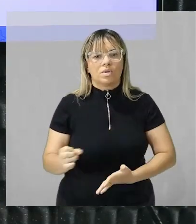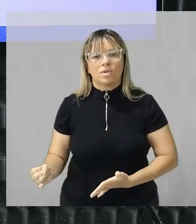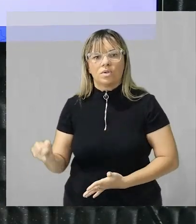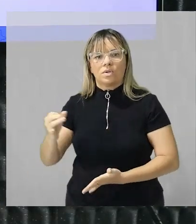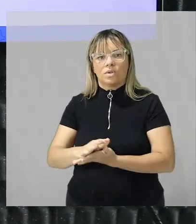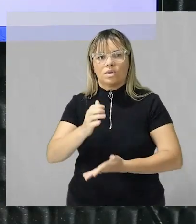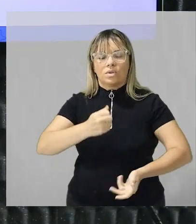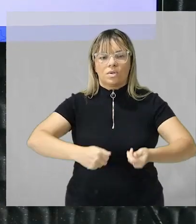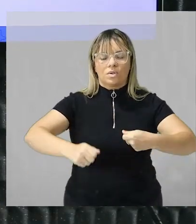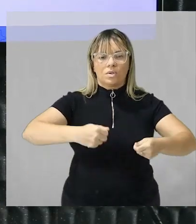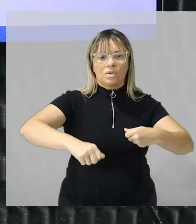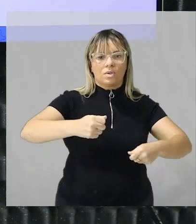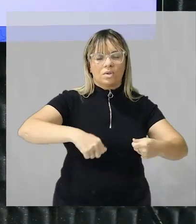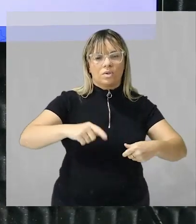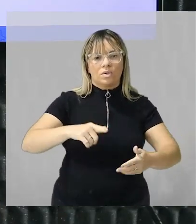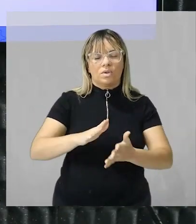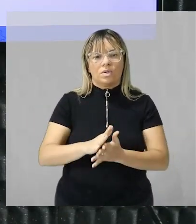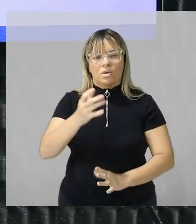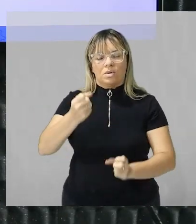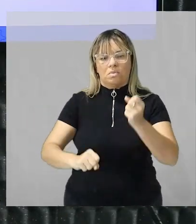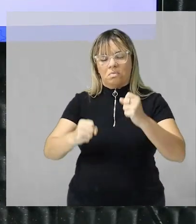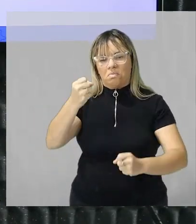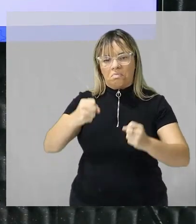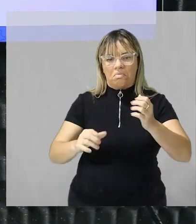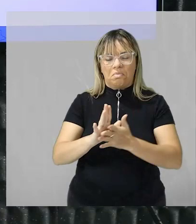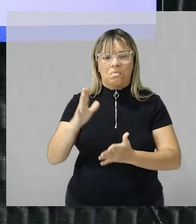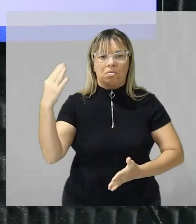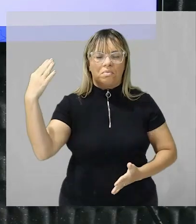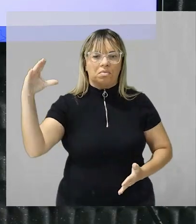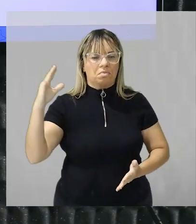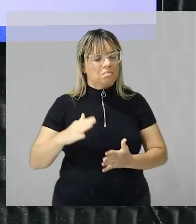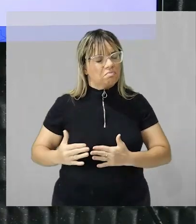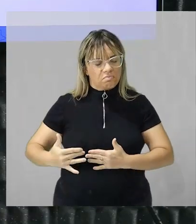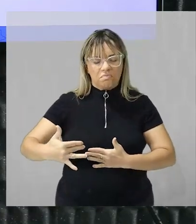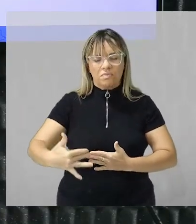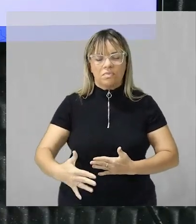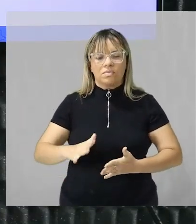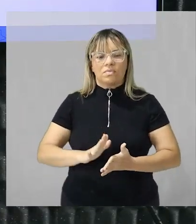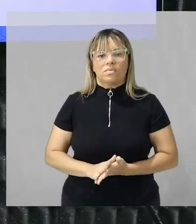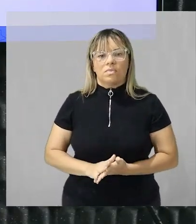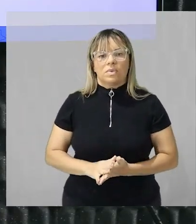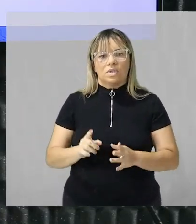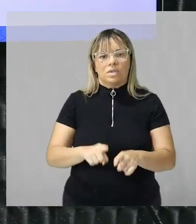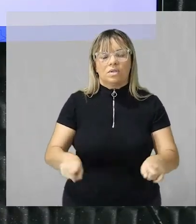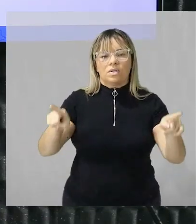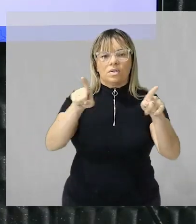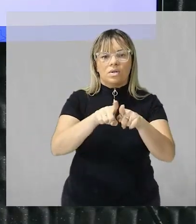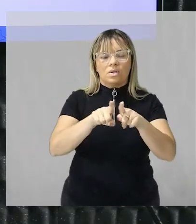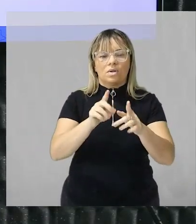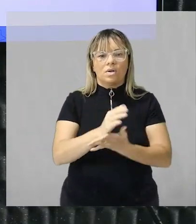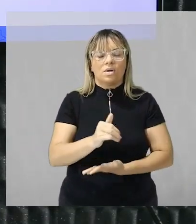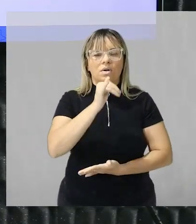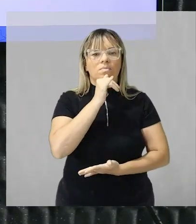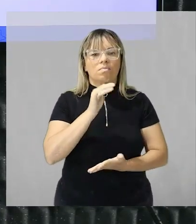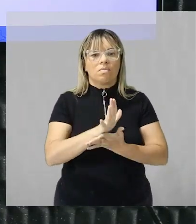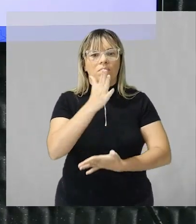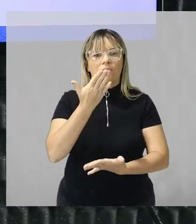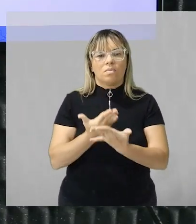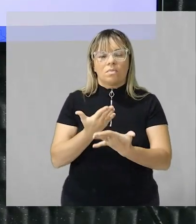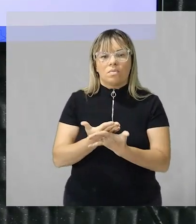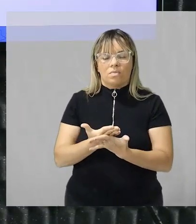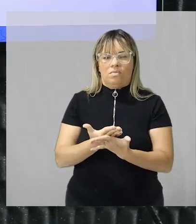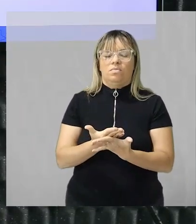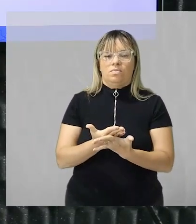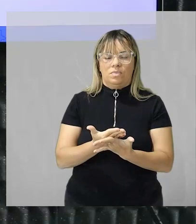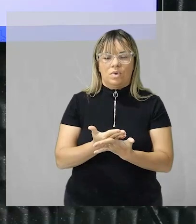econômica para a indústria, para a ciência e por aí vai, tá? E a gente também, por exemplo, pode estudar